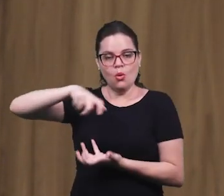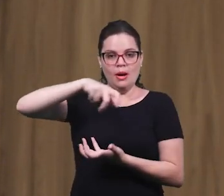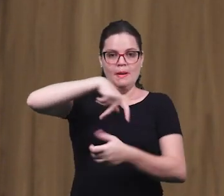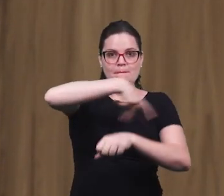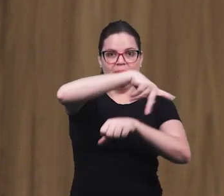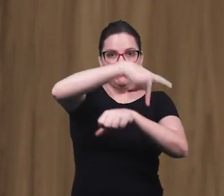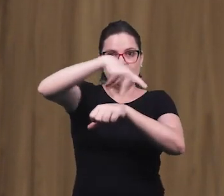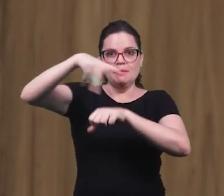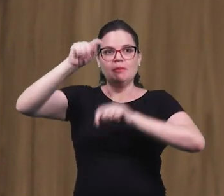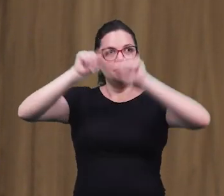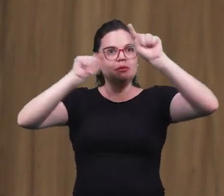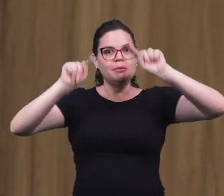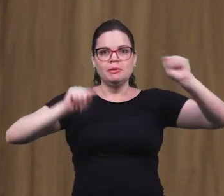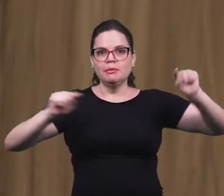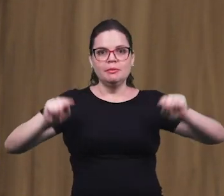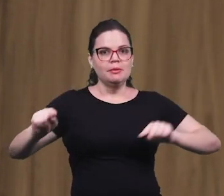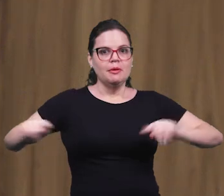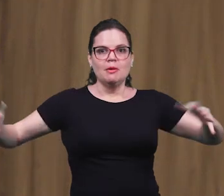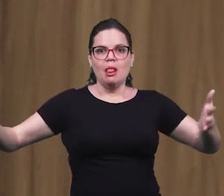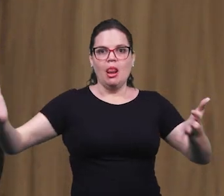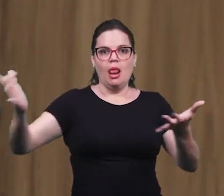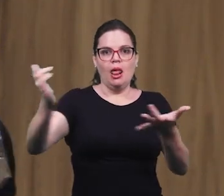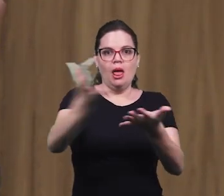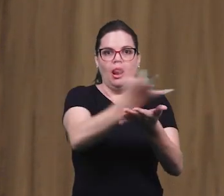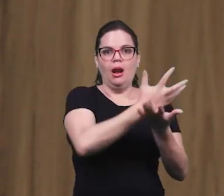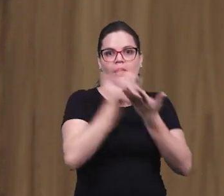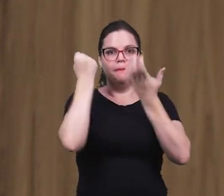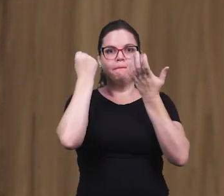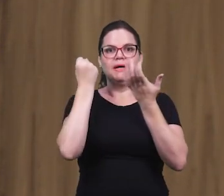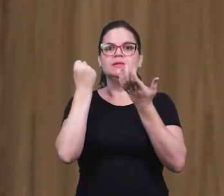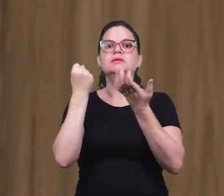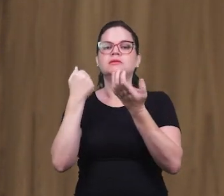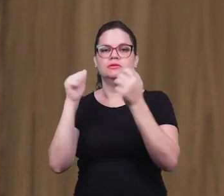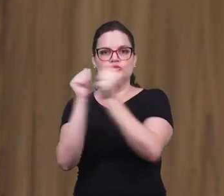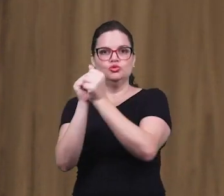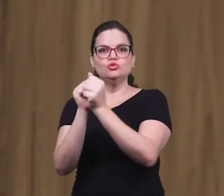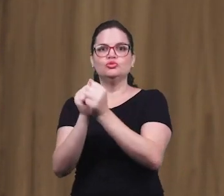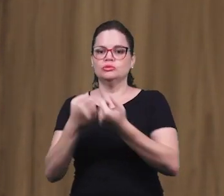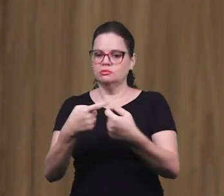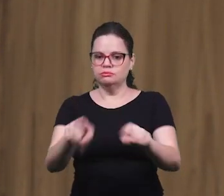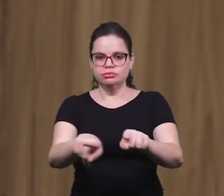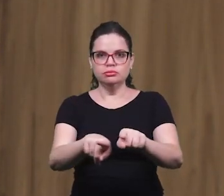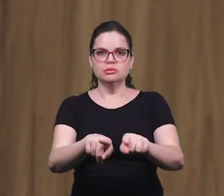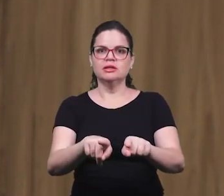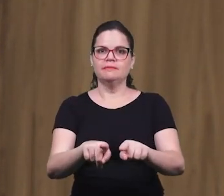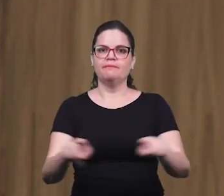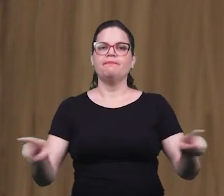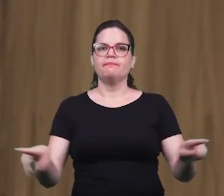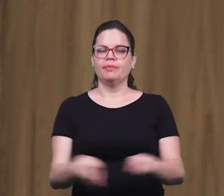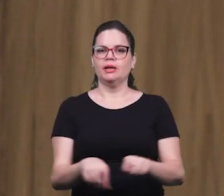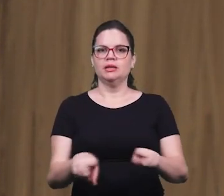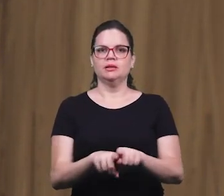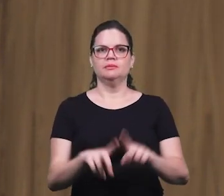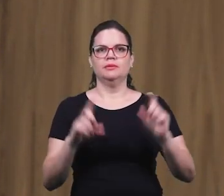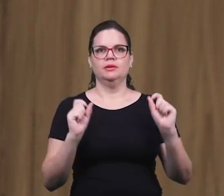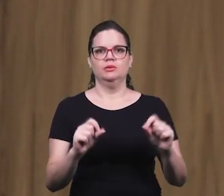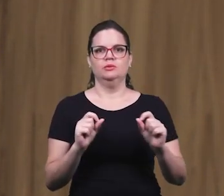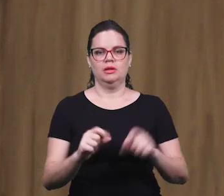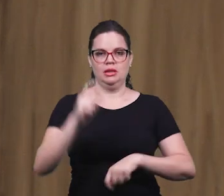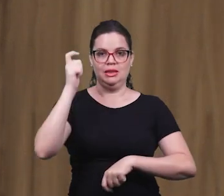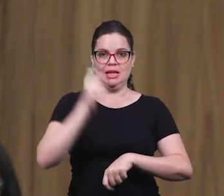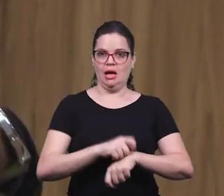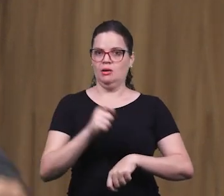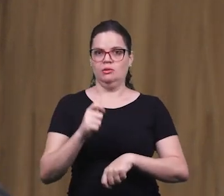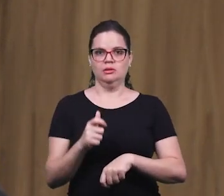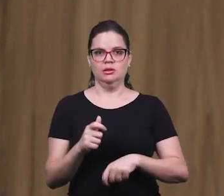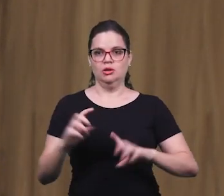do mundo. E ele quebra também a causalidade, que é o quê? Acontece no mesmo